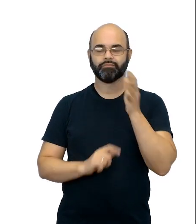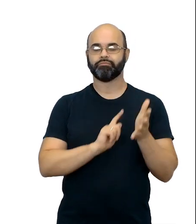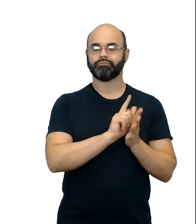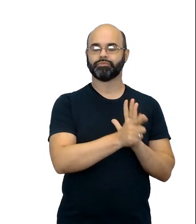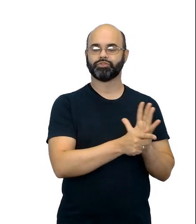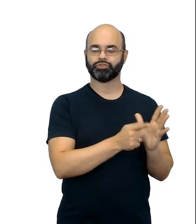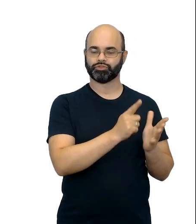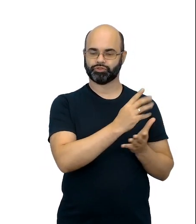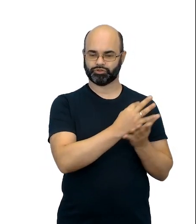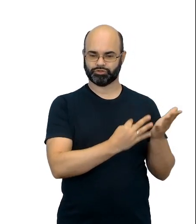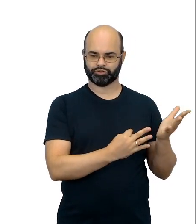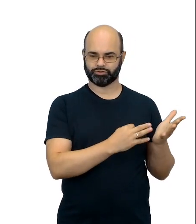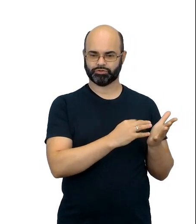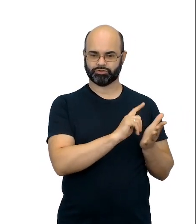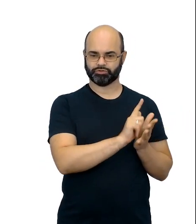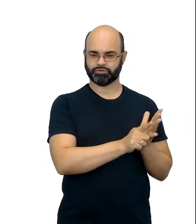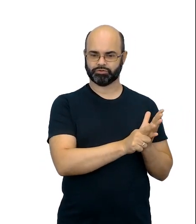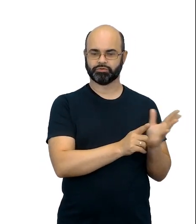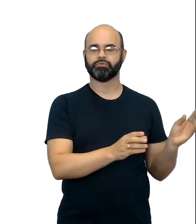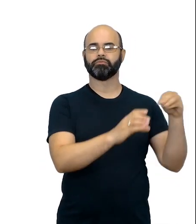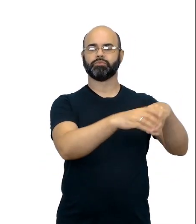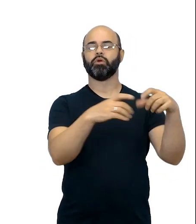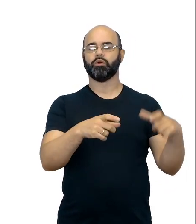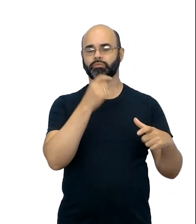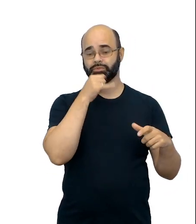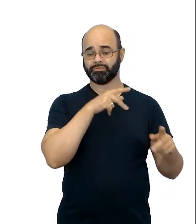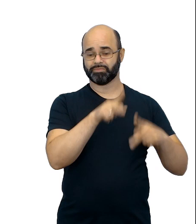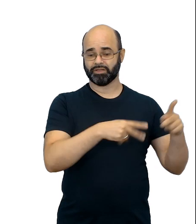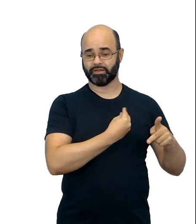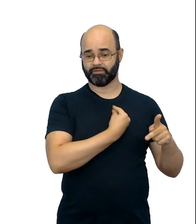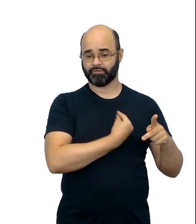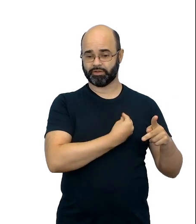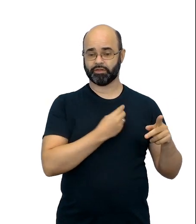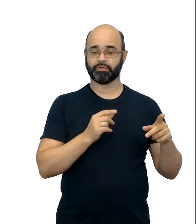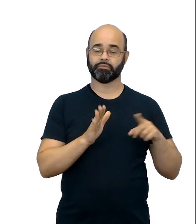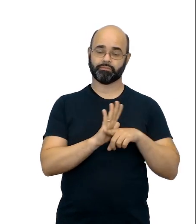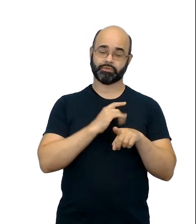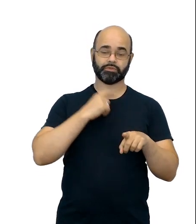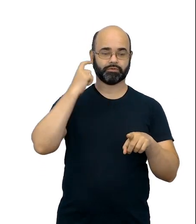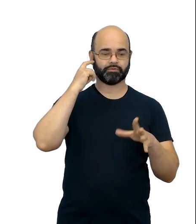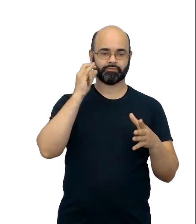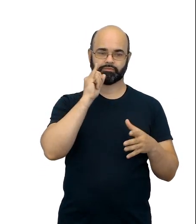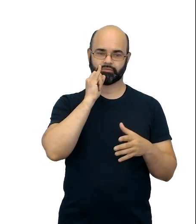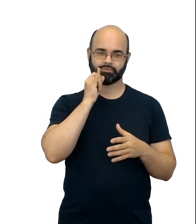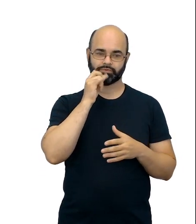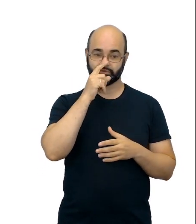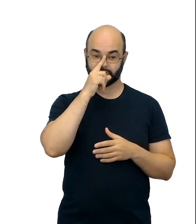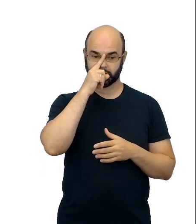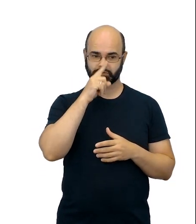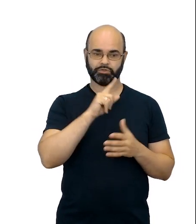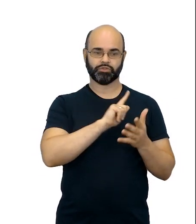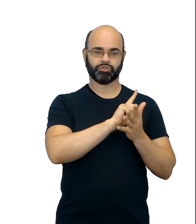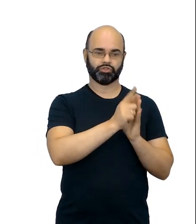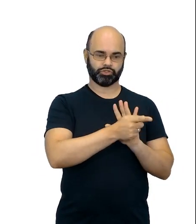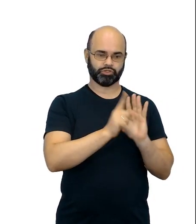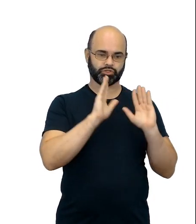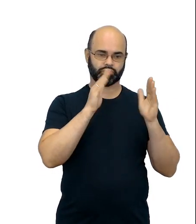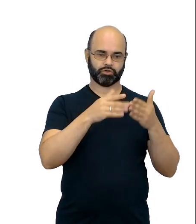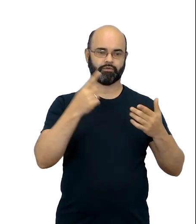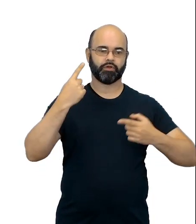inseridos. Se for no campo da vida pública, nós temos que pensar que os gêneros com foco no debate e na